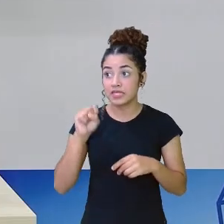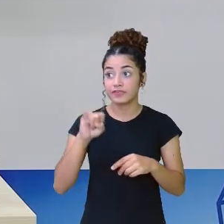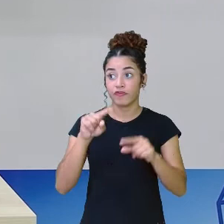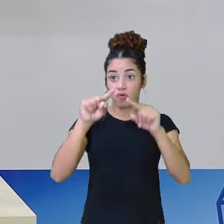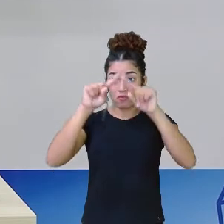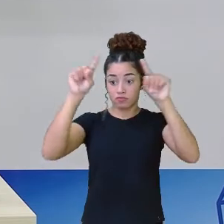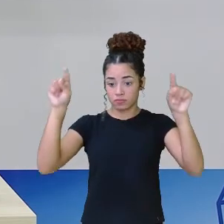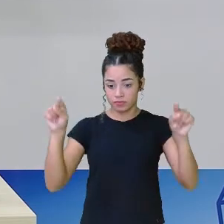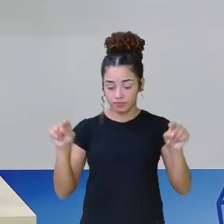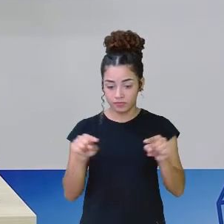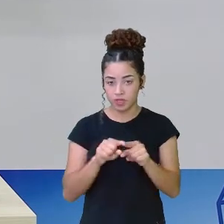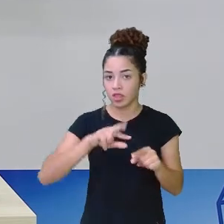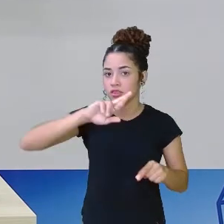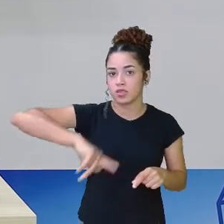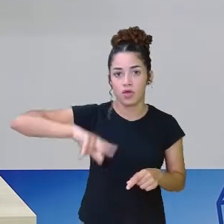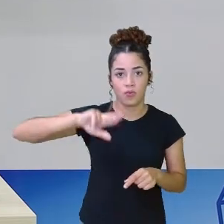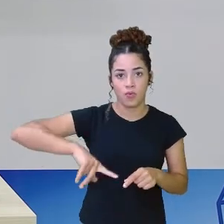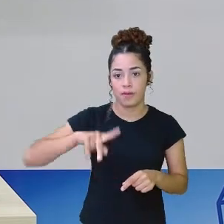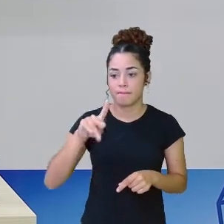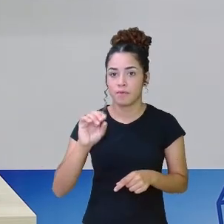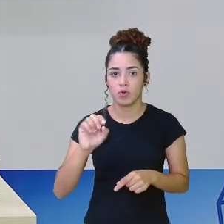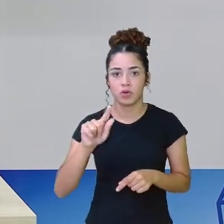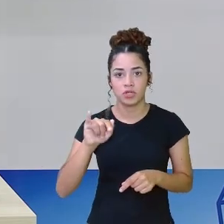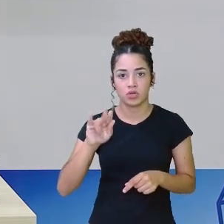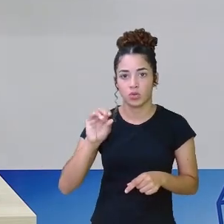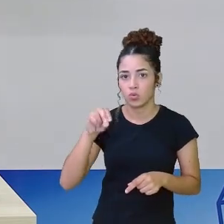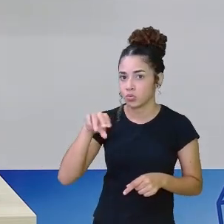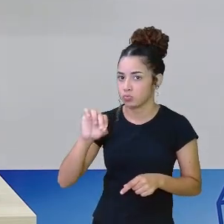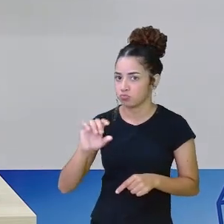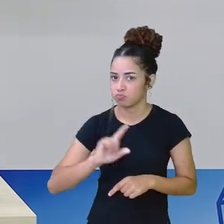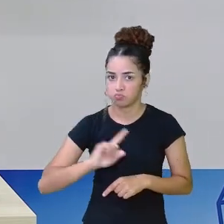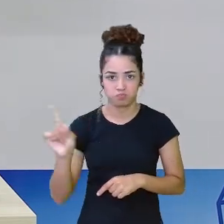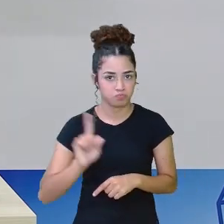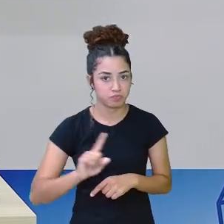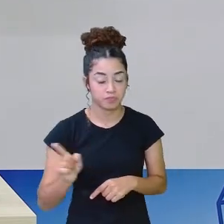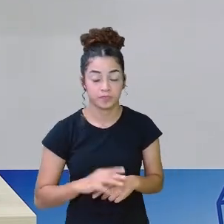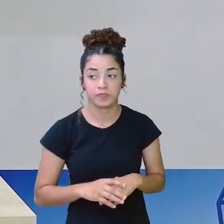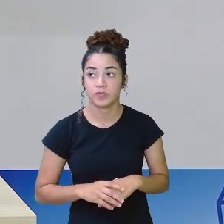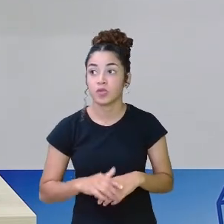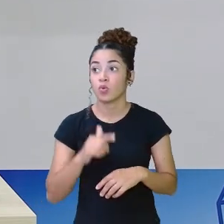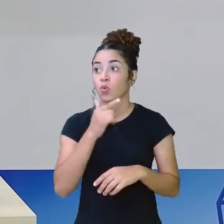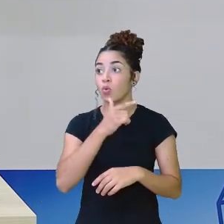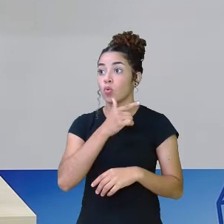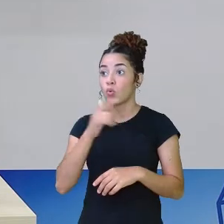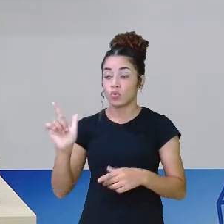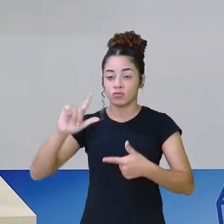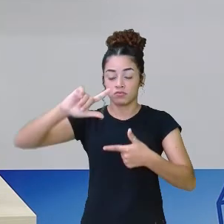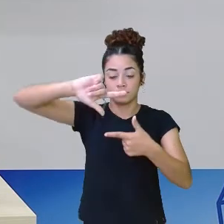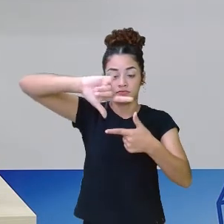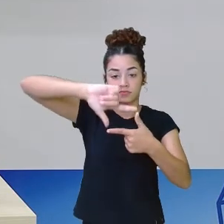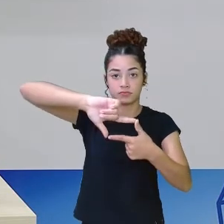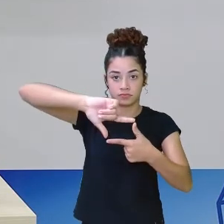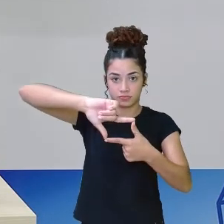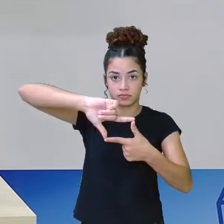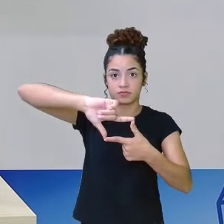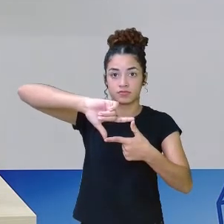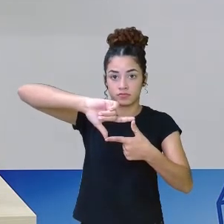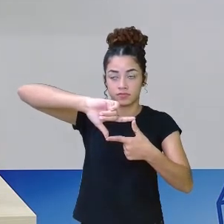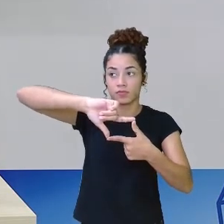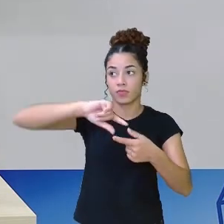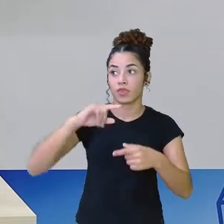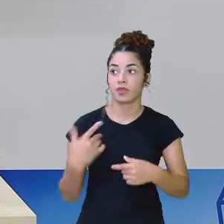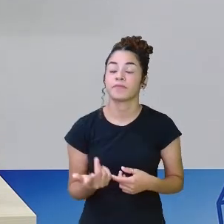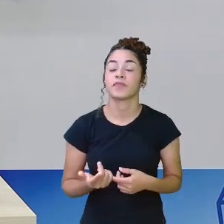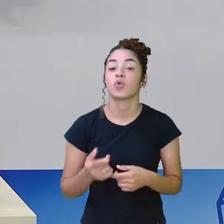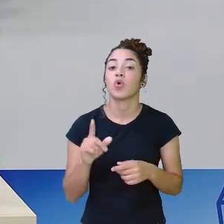figura plana, mas não é polígono, tá? O retângulo, outro quadrilátero, mas dessa vez,